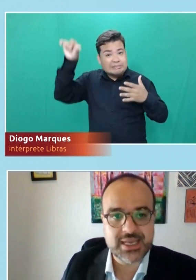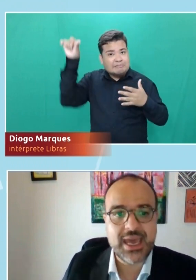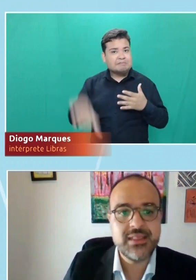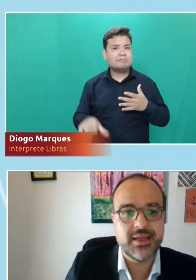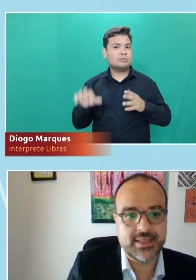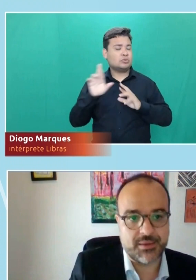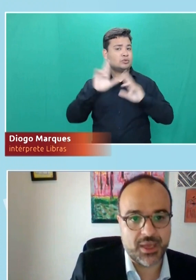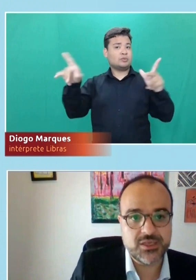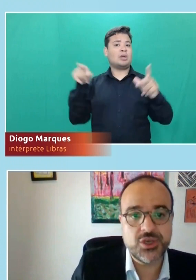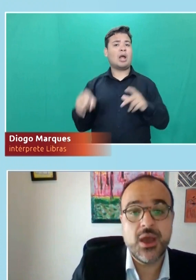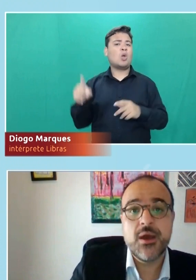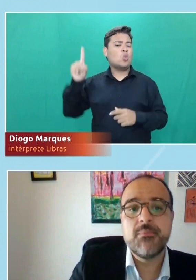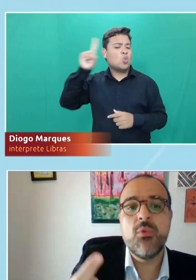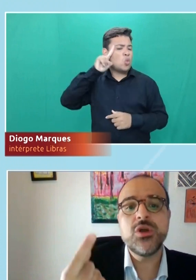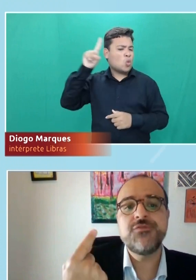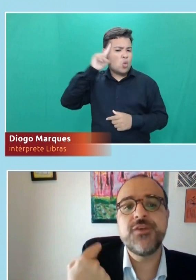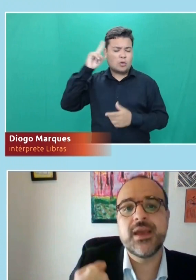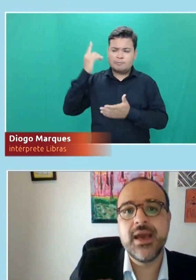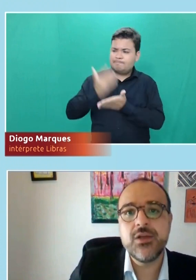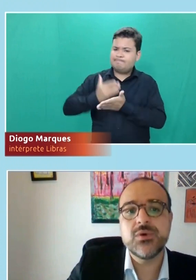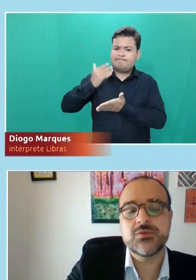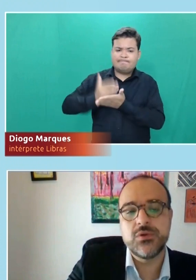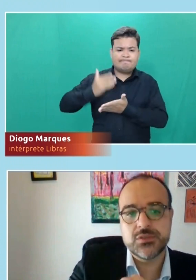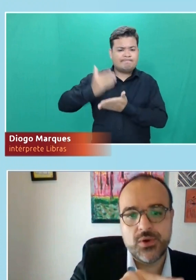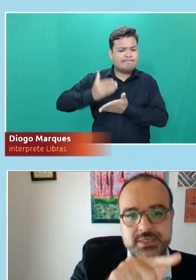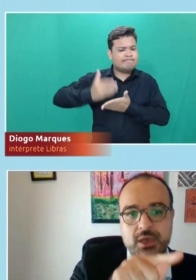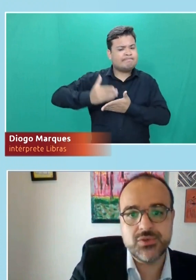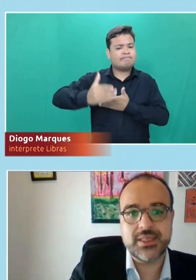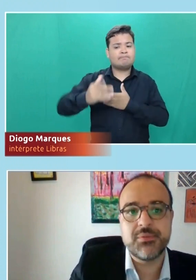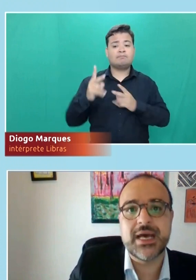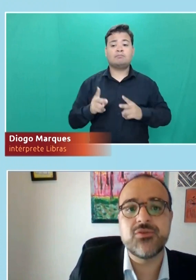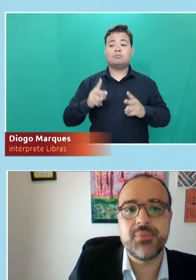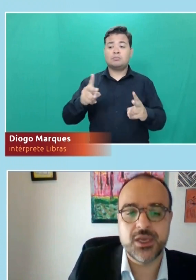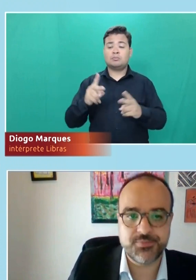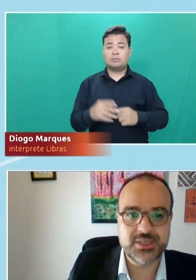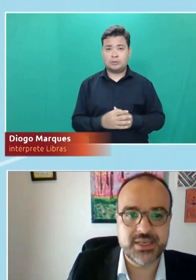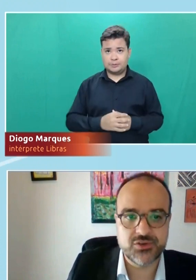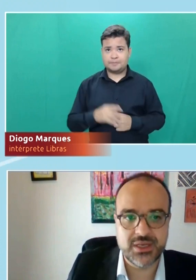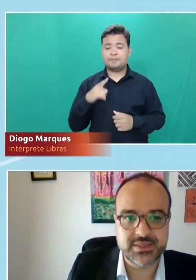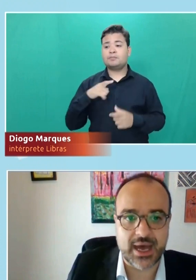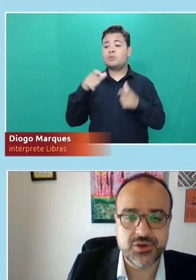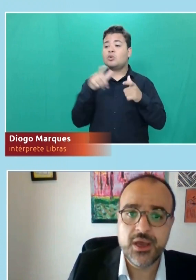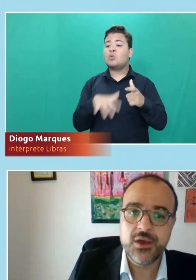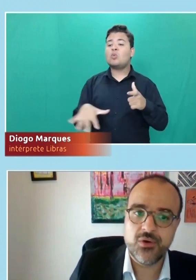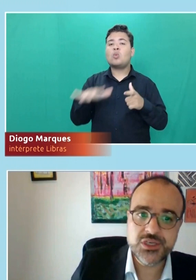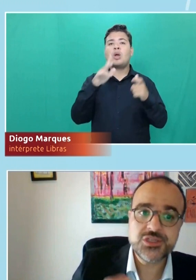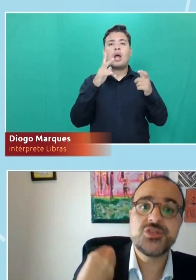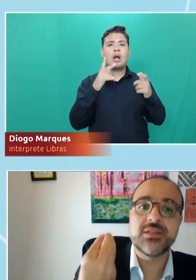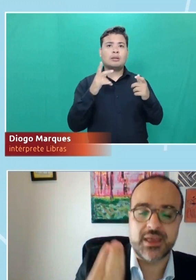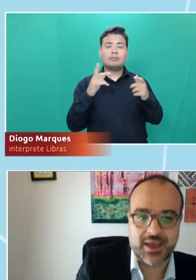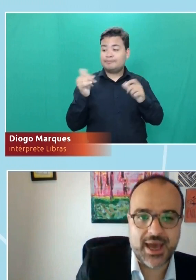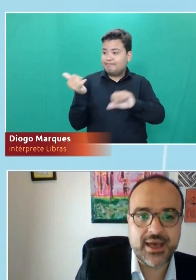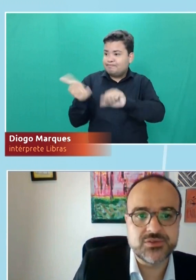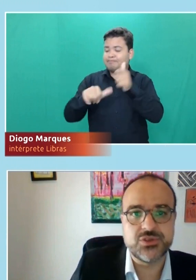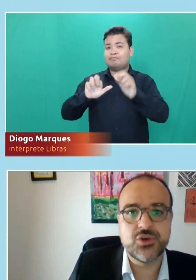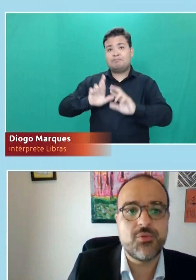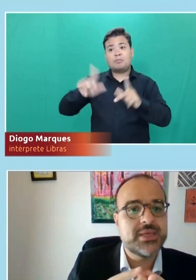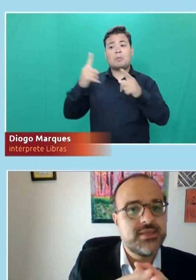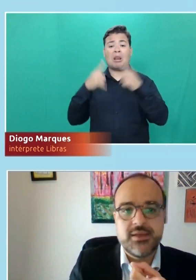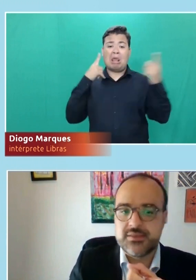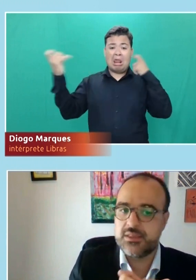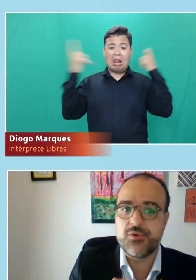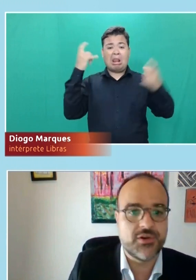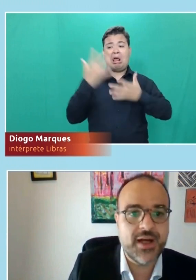os dias, reiteradamente, modificando as condições em que um determinado ambiente pode ser utilizado. Hoje a gente já tem casos